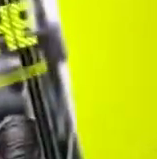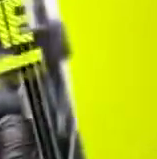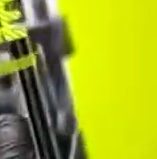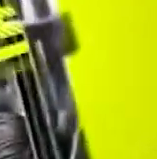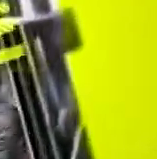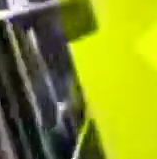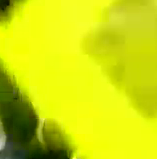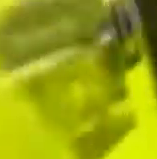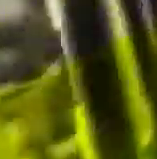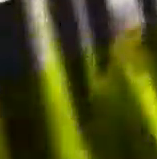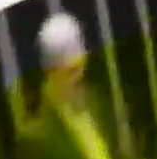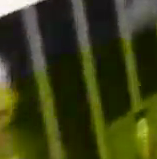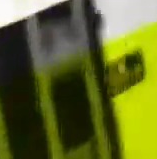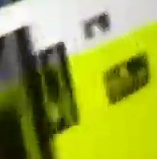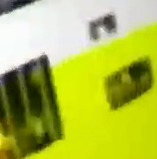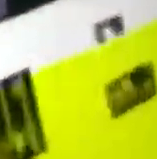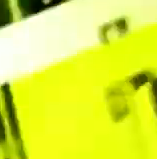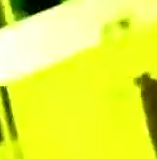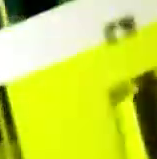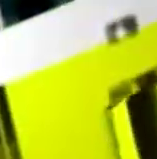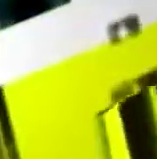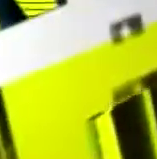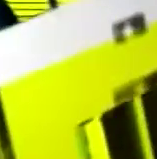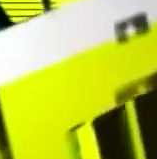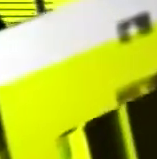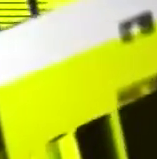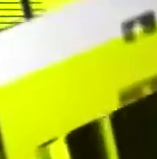Não que sejam menos importantes.